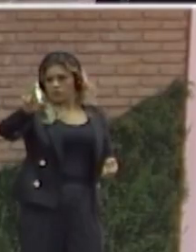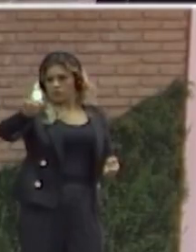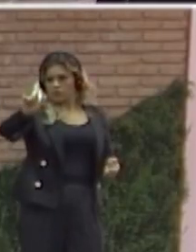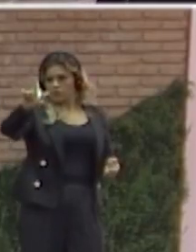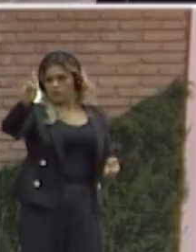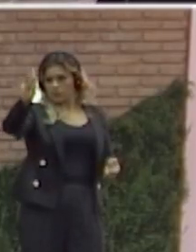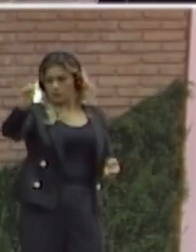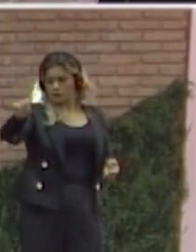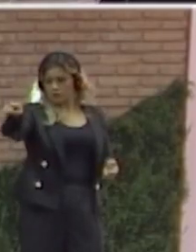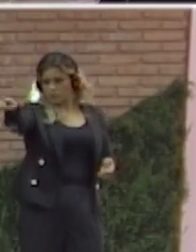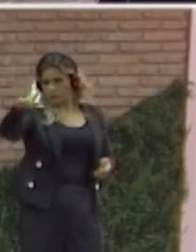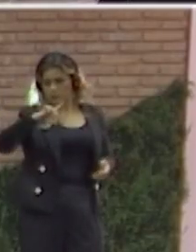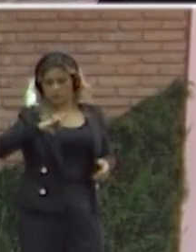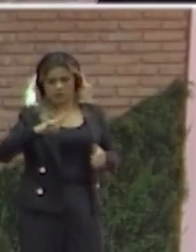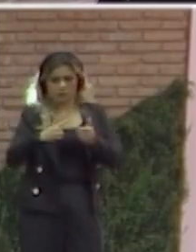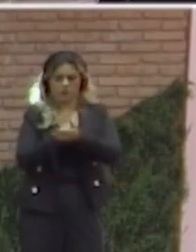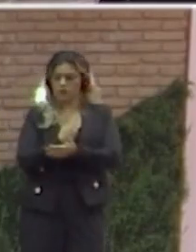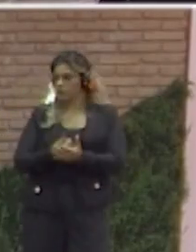vai fazer.